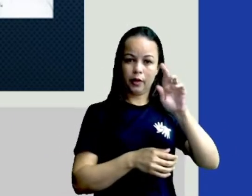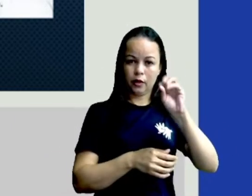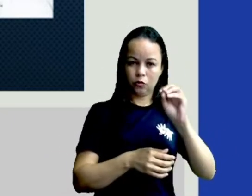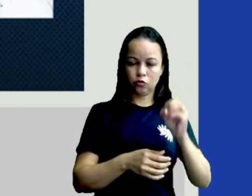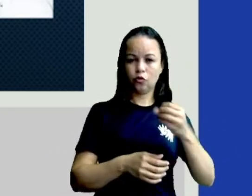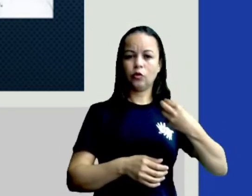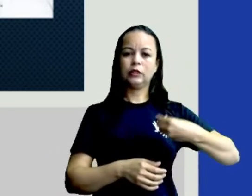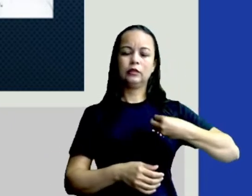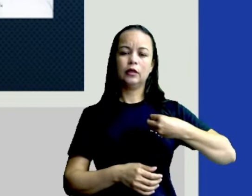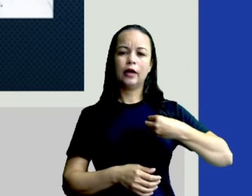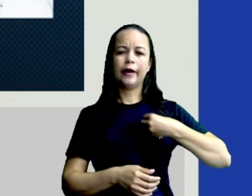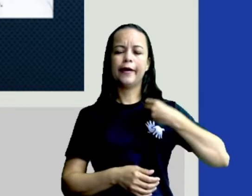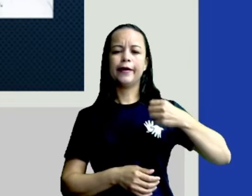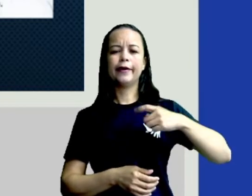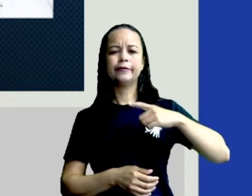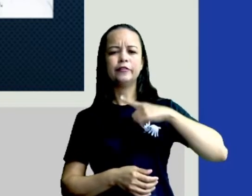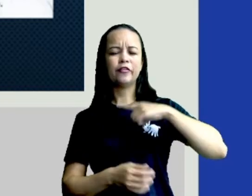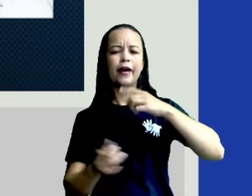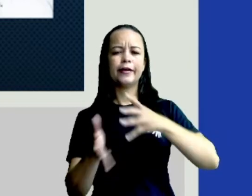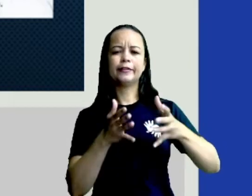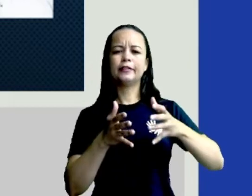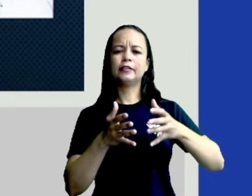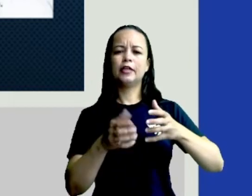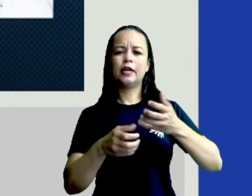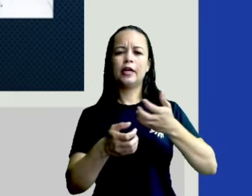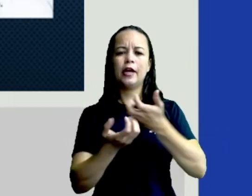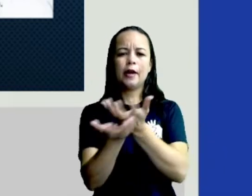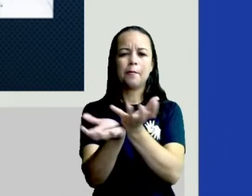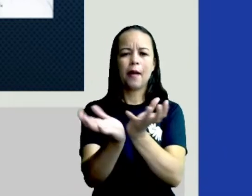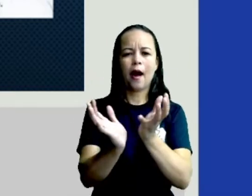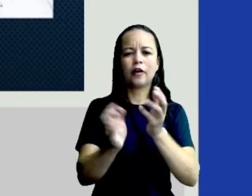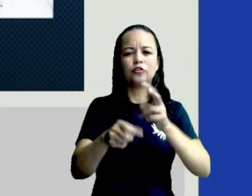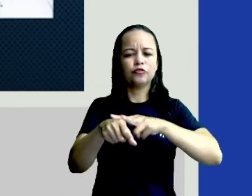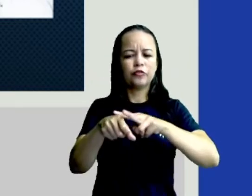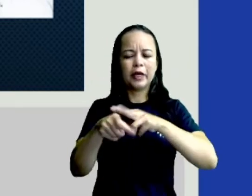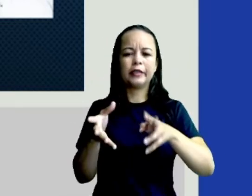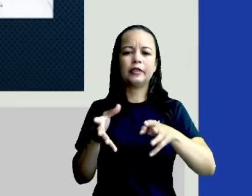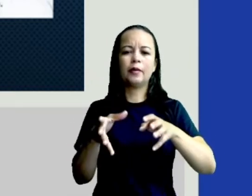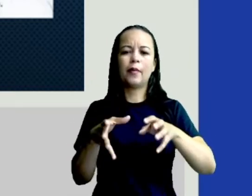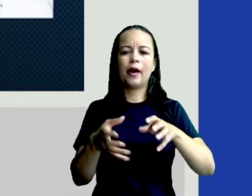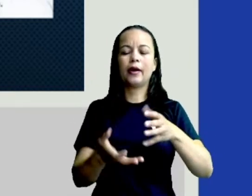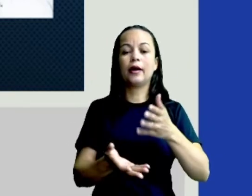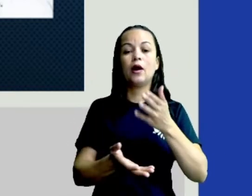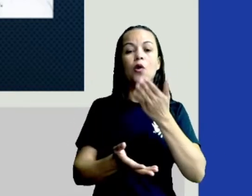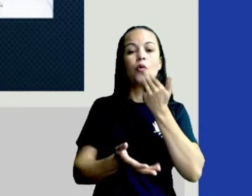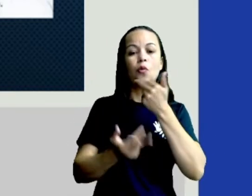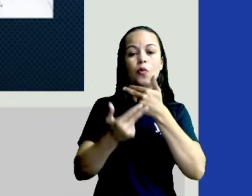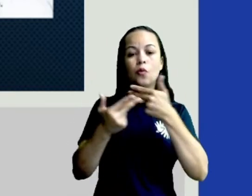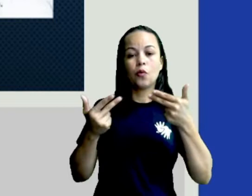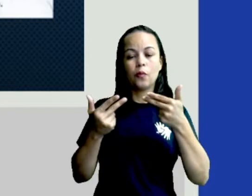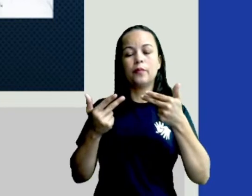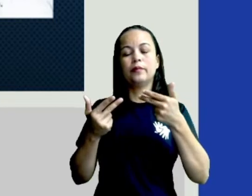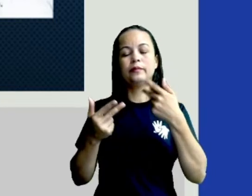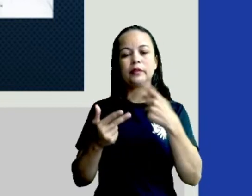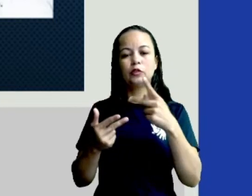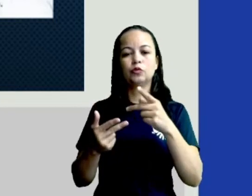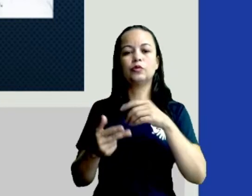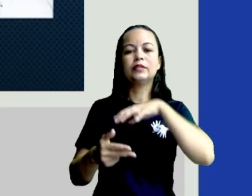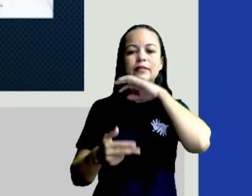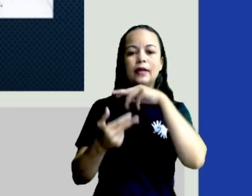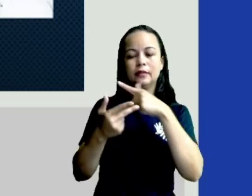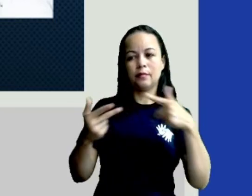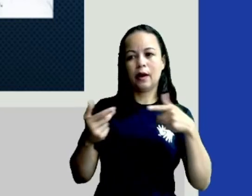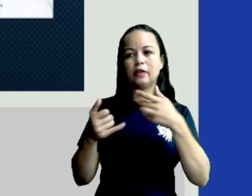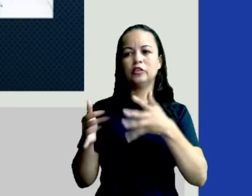pasto para alimentar os animais. Muitas vezes os tropeiros permaneciam nos locais de pouso por